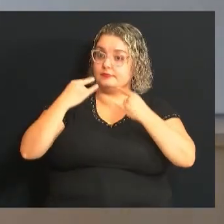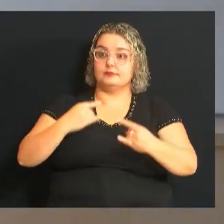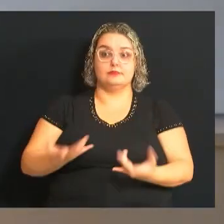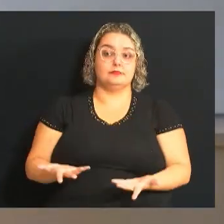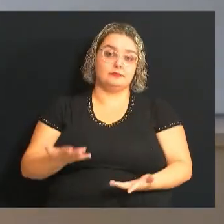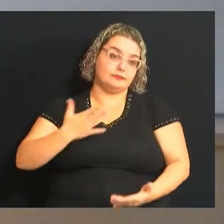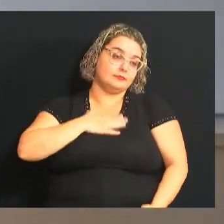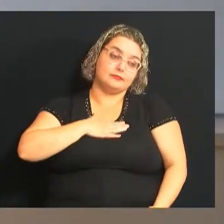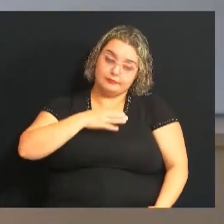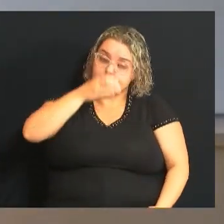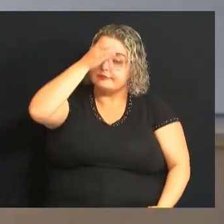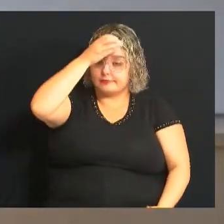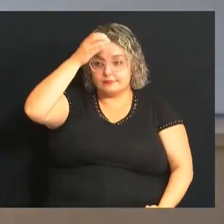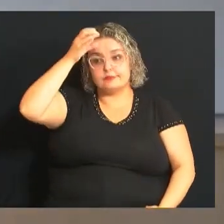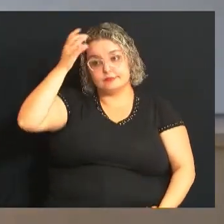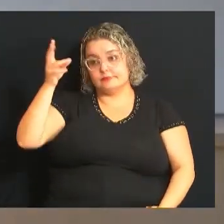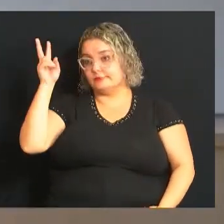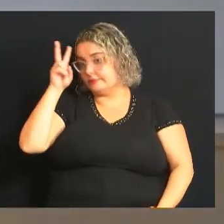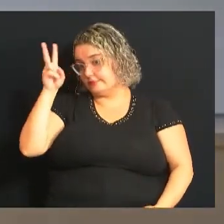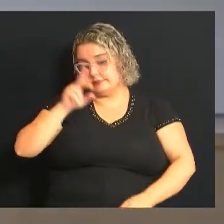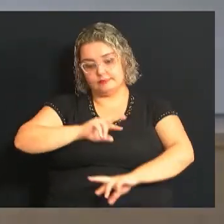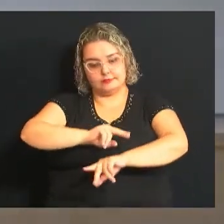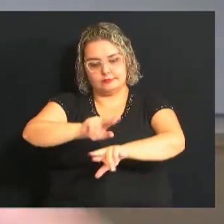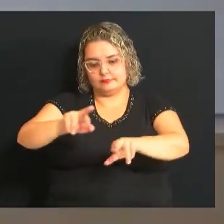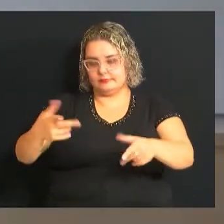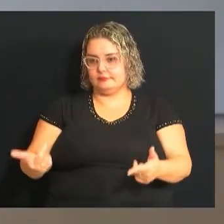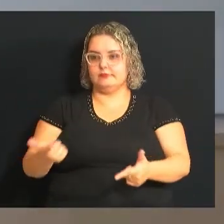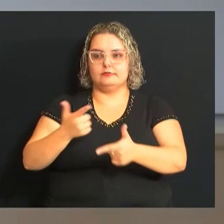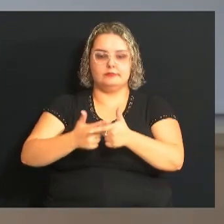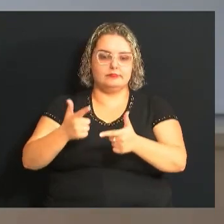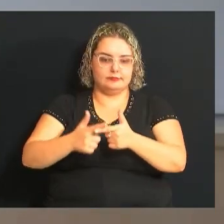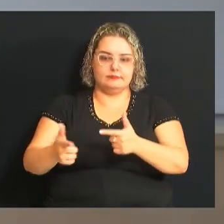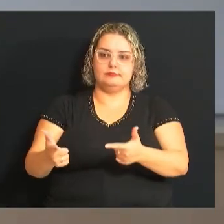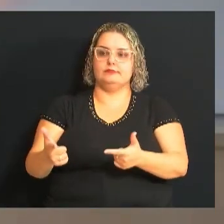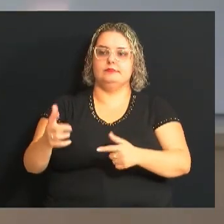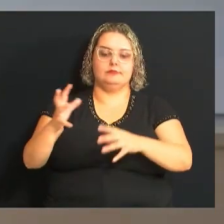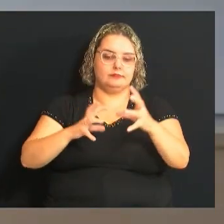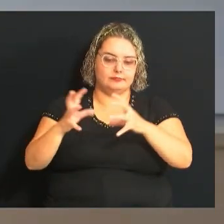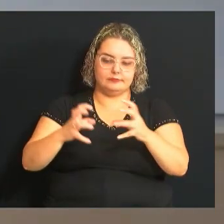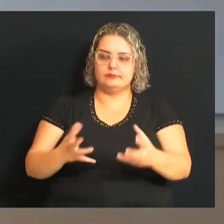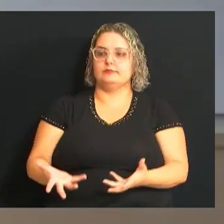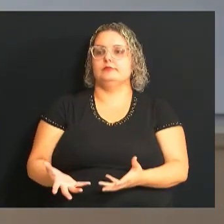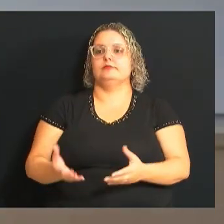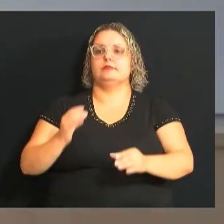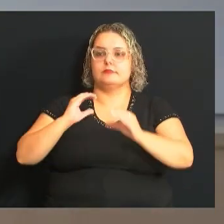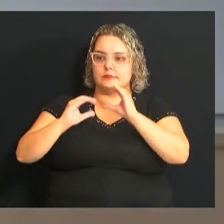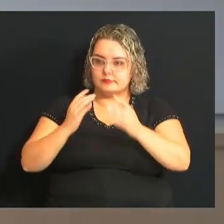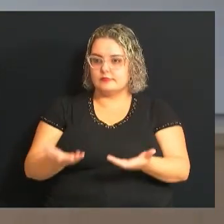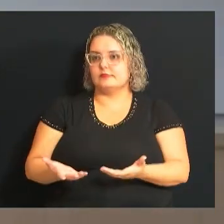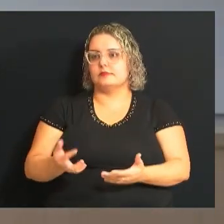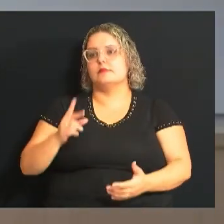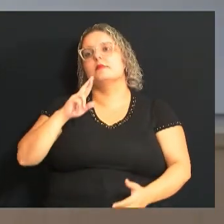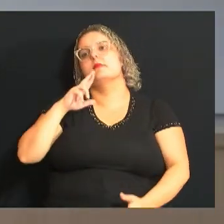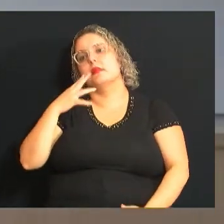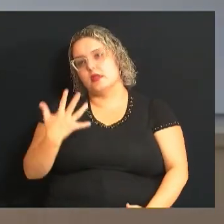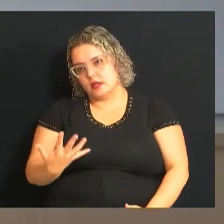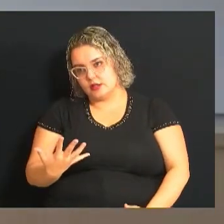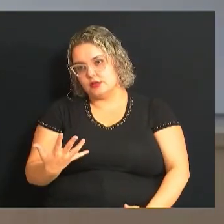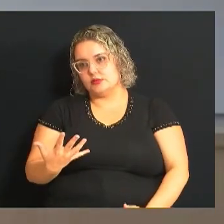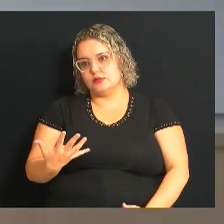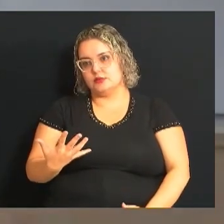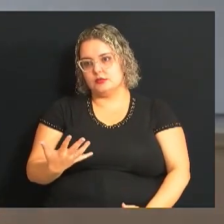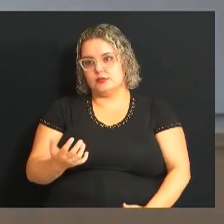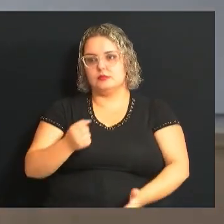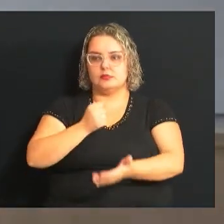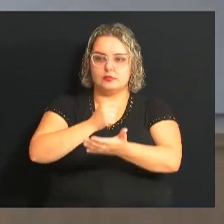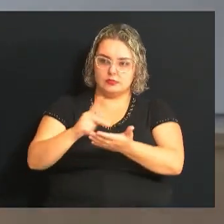porque as histórias são essas, problemas de conflito e de comunicação, e eu quis resolver isso pelo